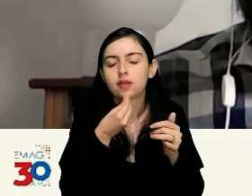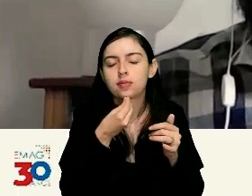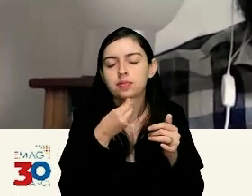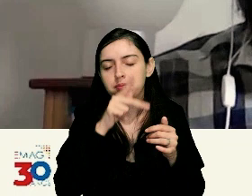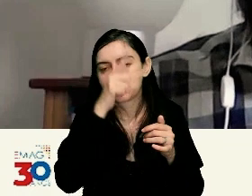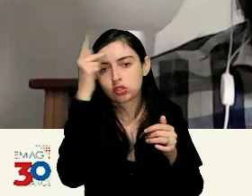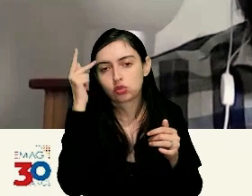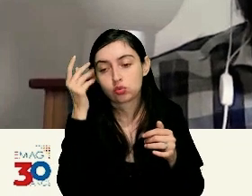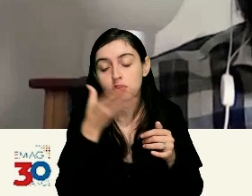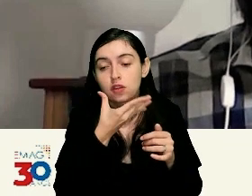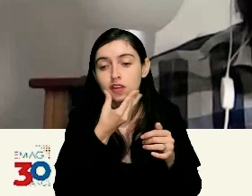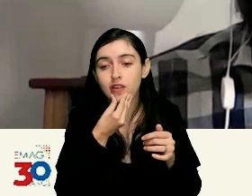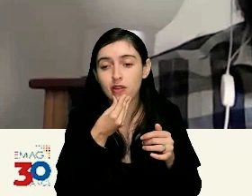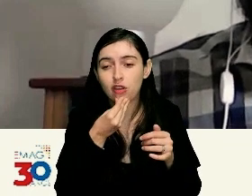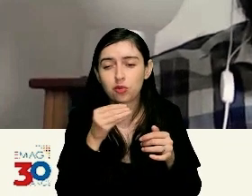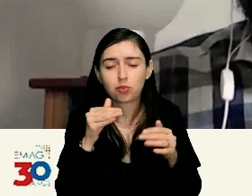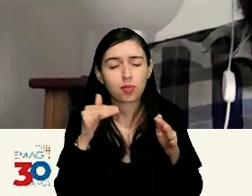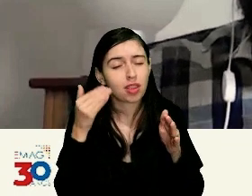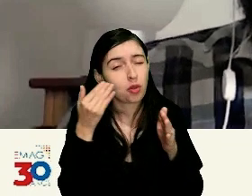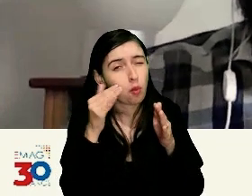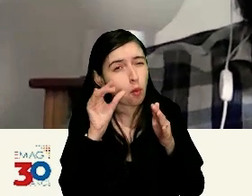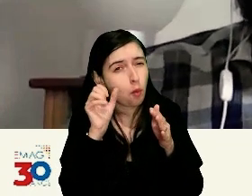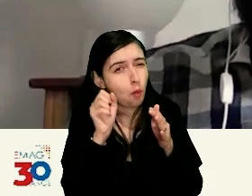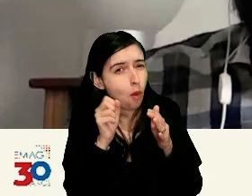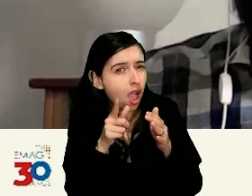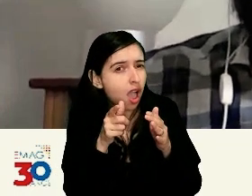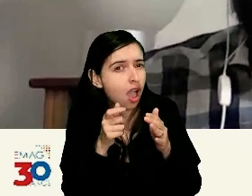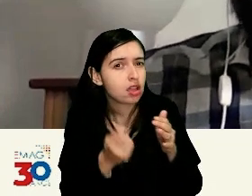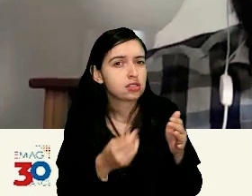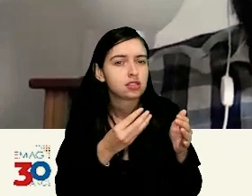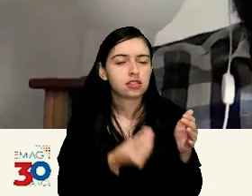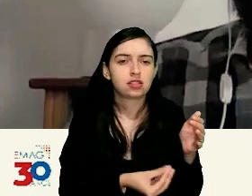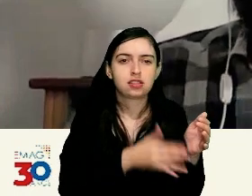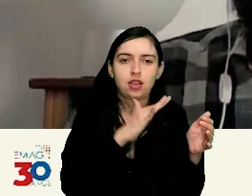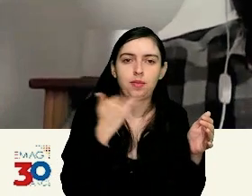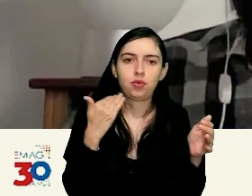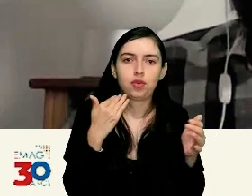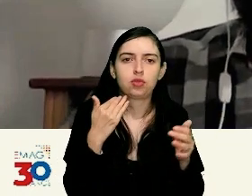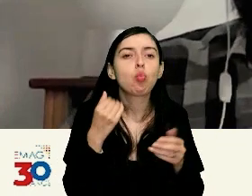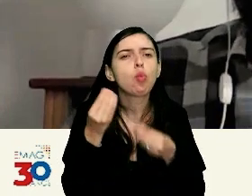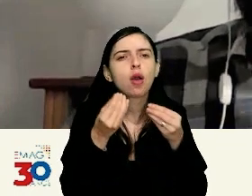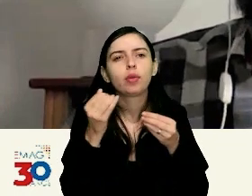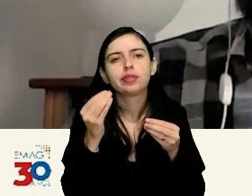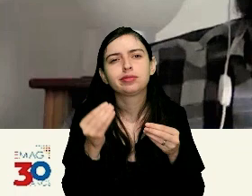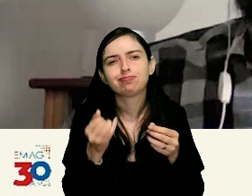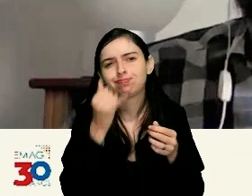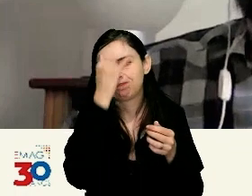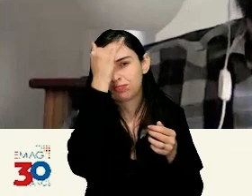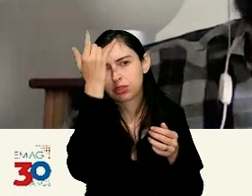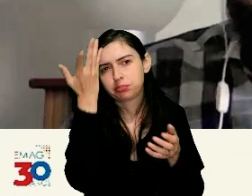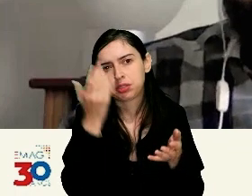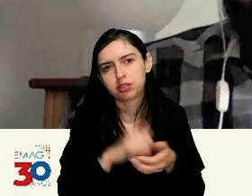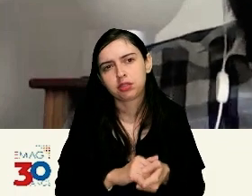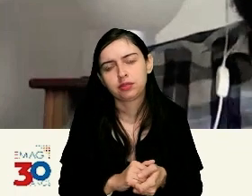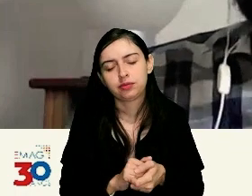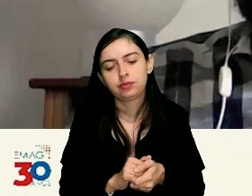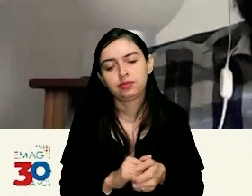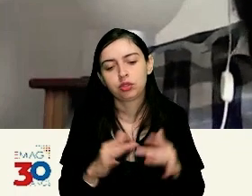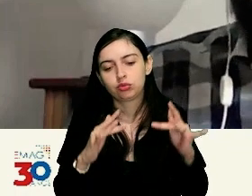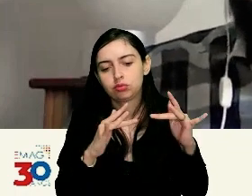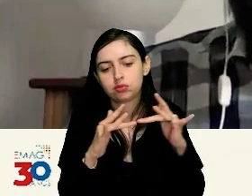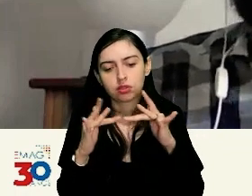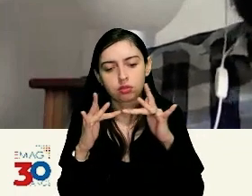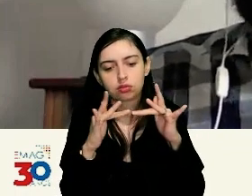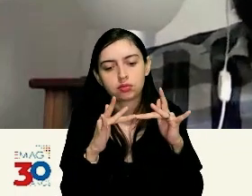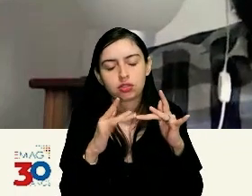da morte, os principais arrependimentos eram vinculados a vínculo, a